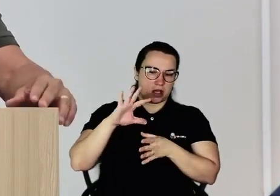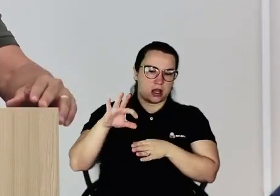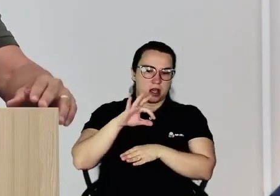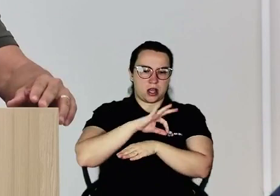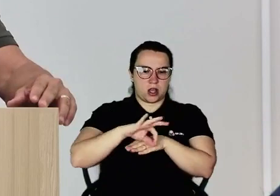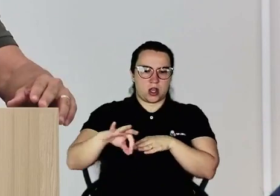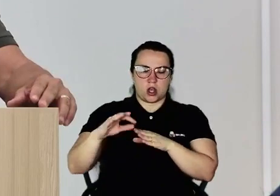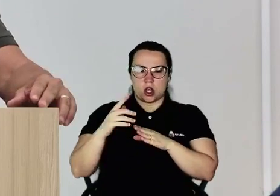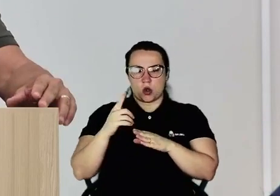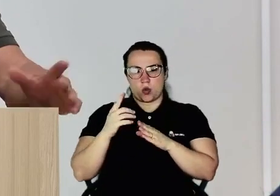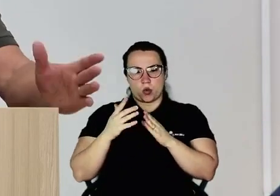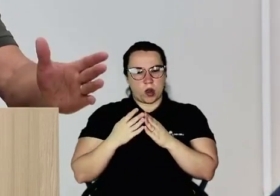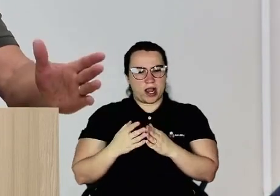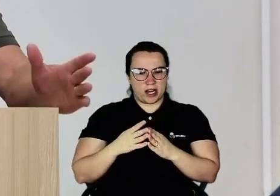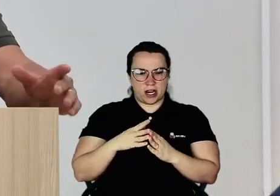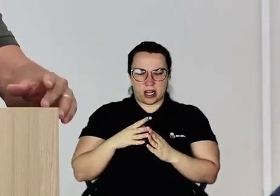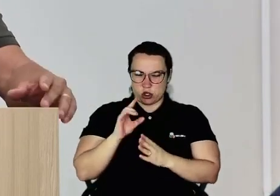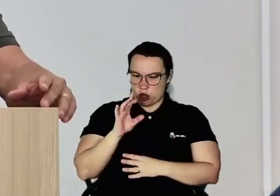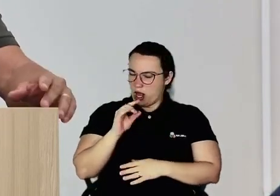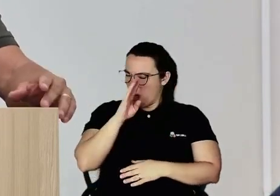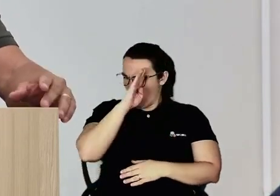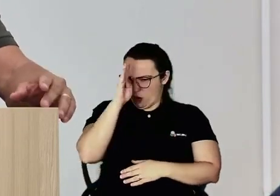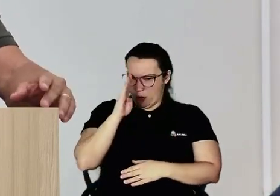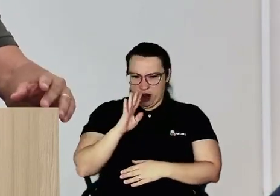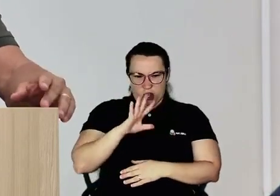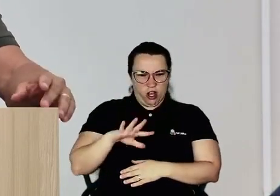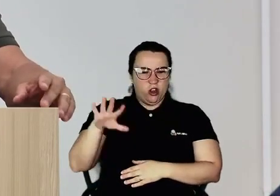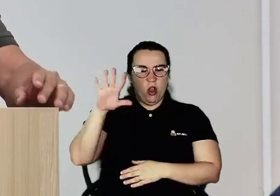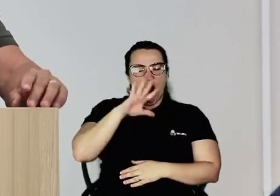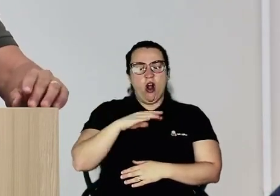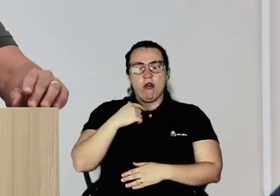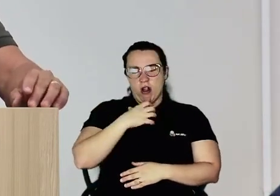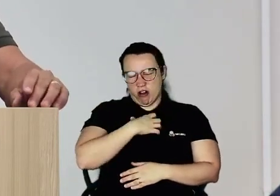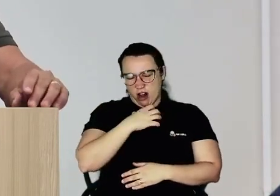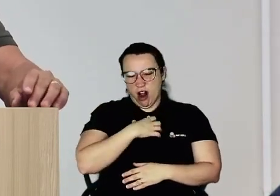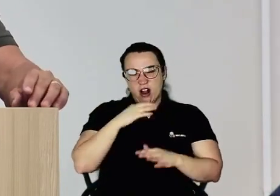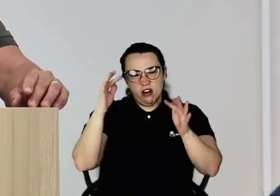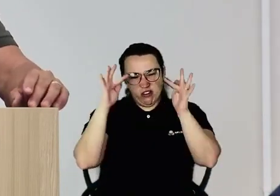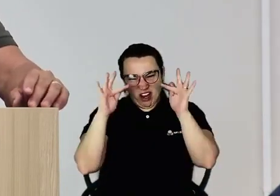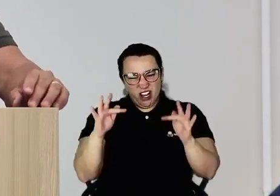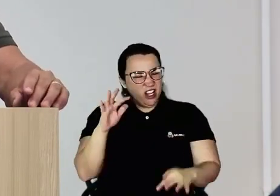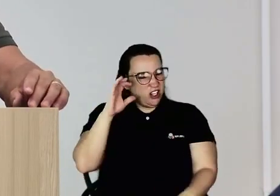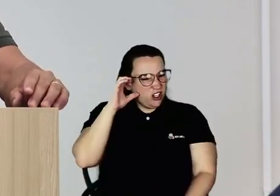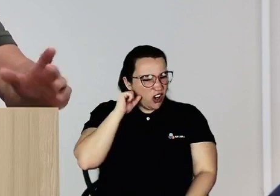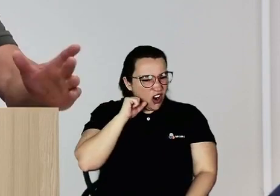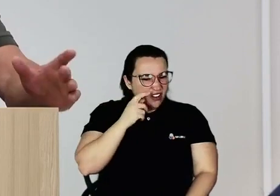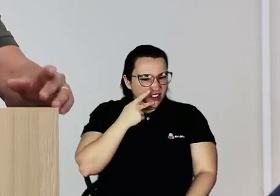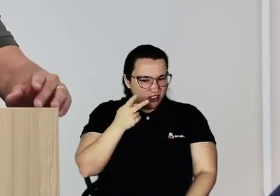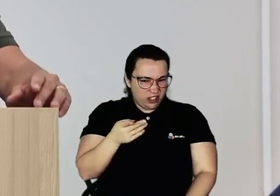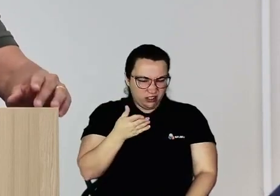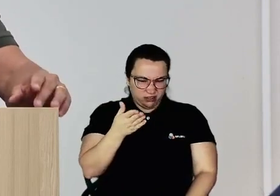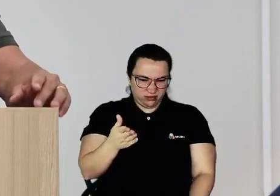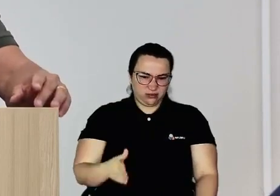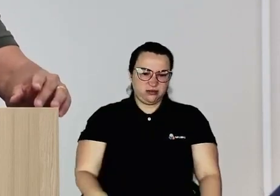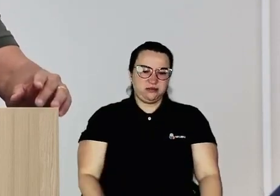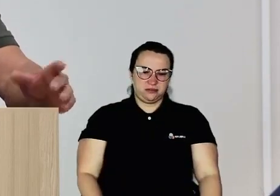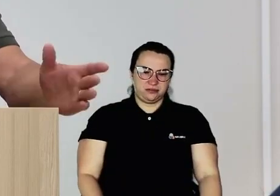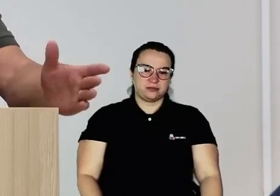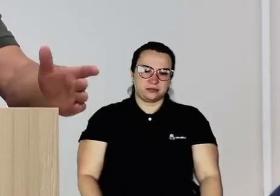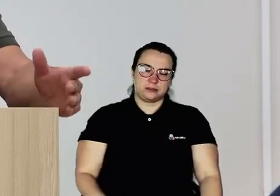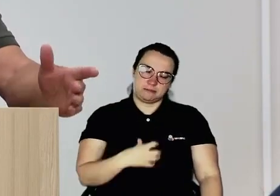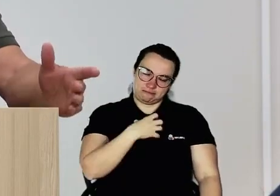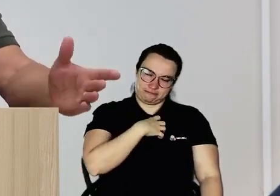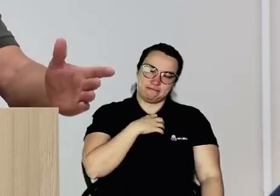no Brasil inteiro. Eu fico muito feliz de ouvir o senhor se posicionando dessa forma.